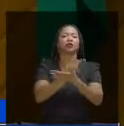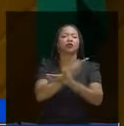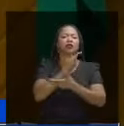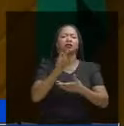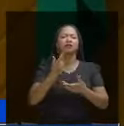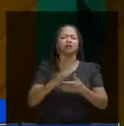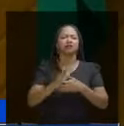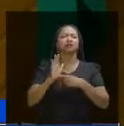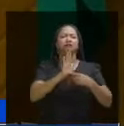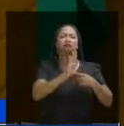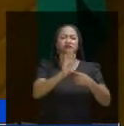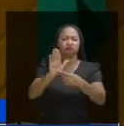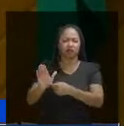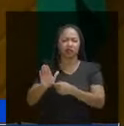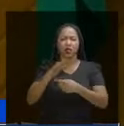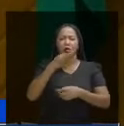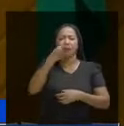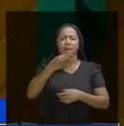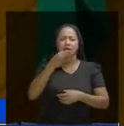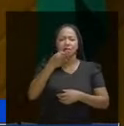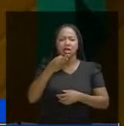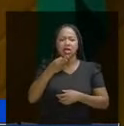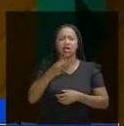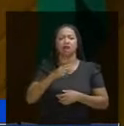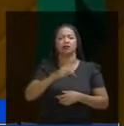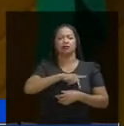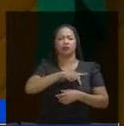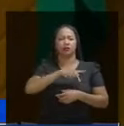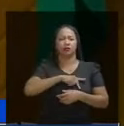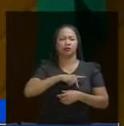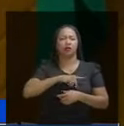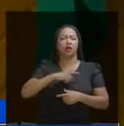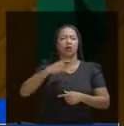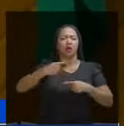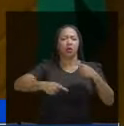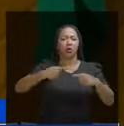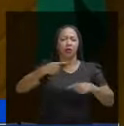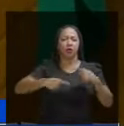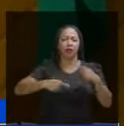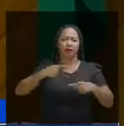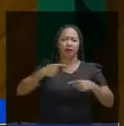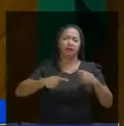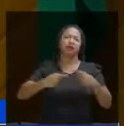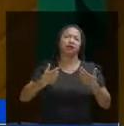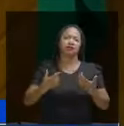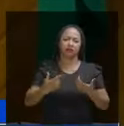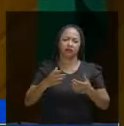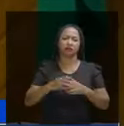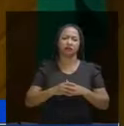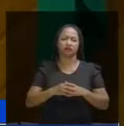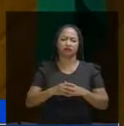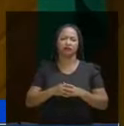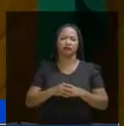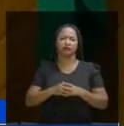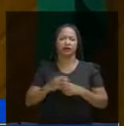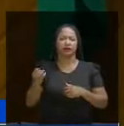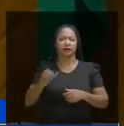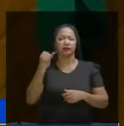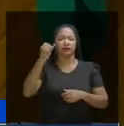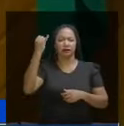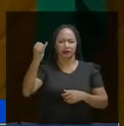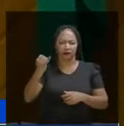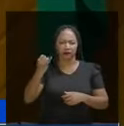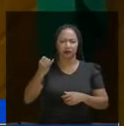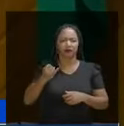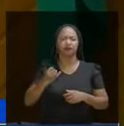sua exposição à opinião pública. O debate sobre as pessoas dos candidatos, aliás, é inerente e fundamental ao